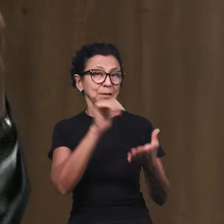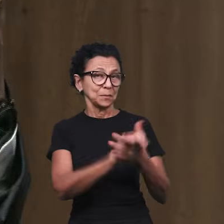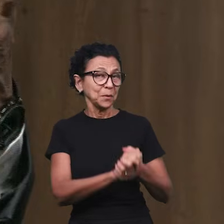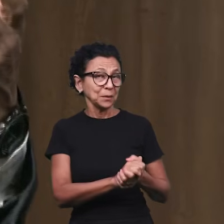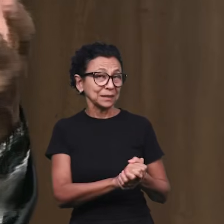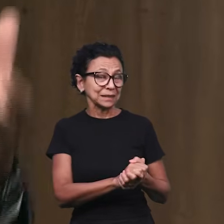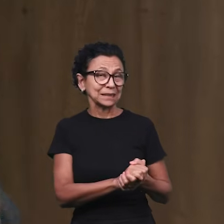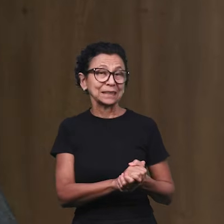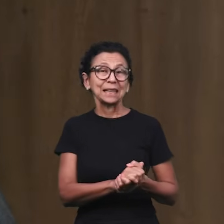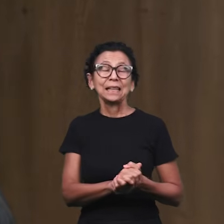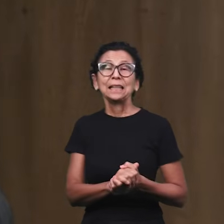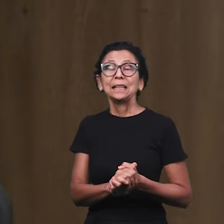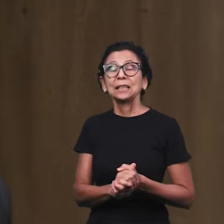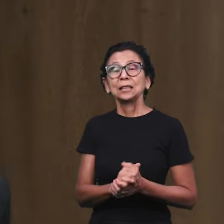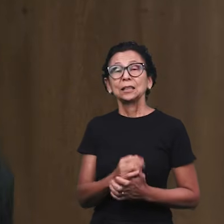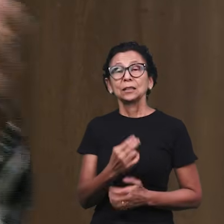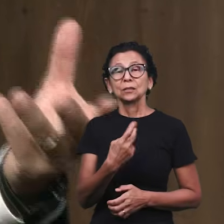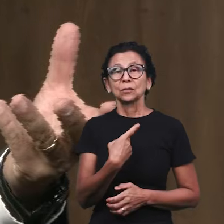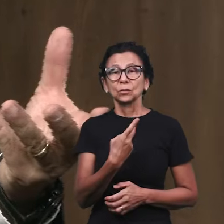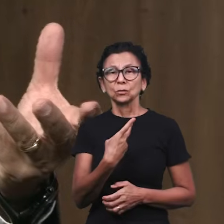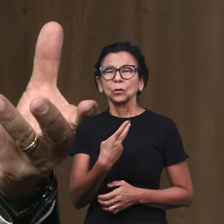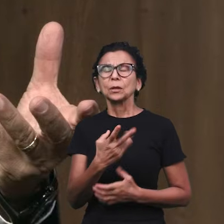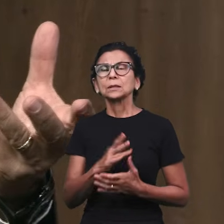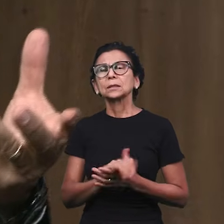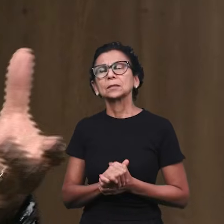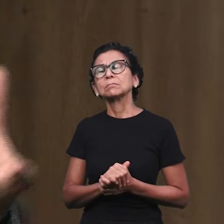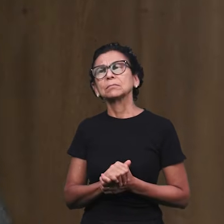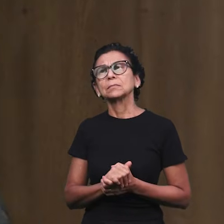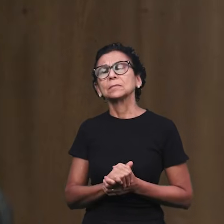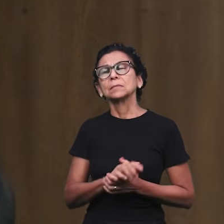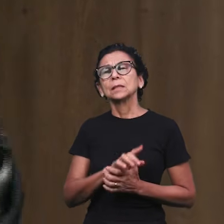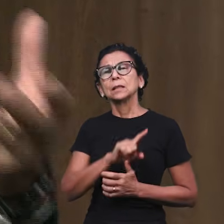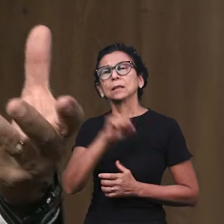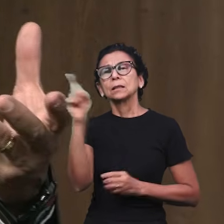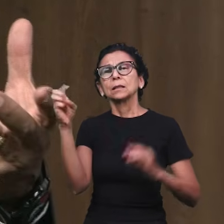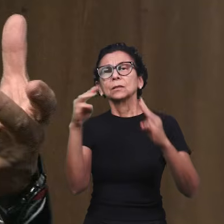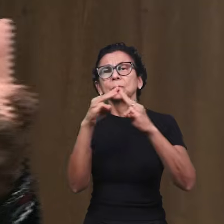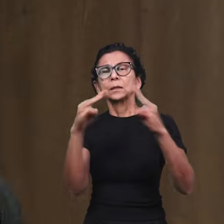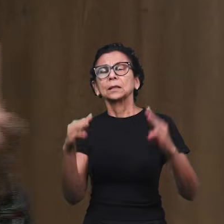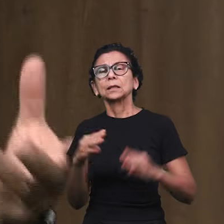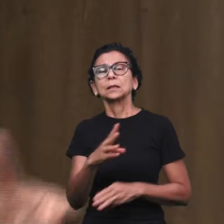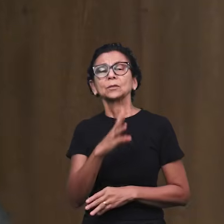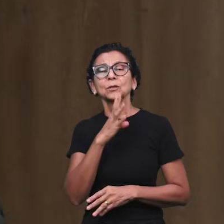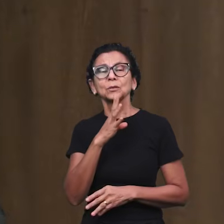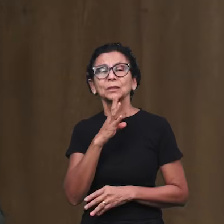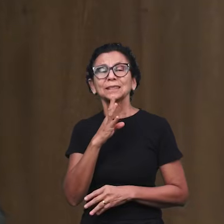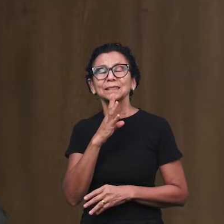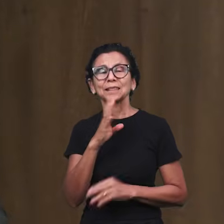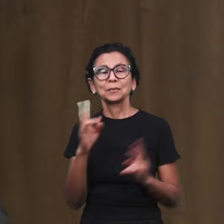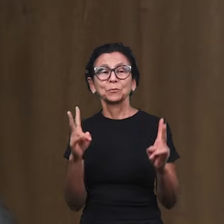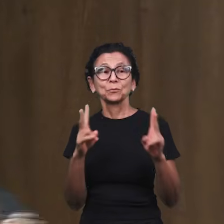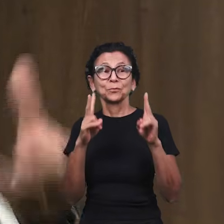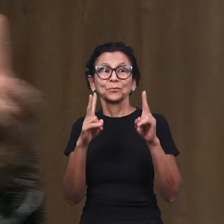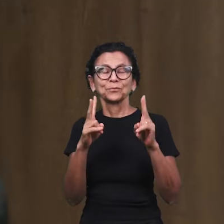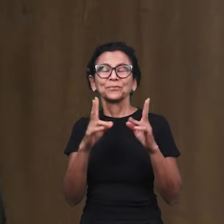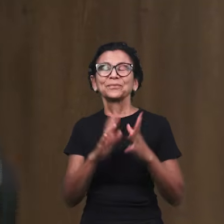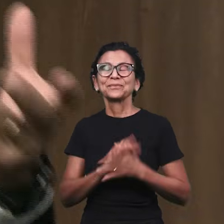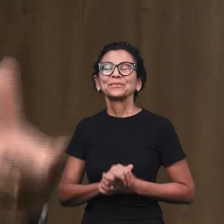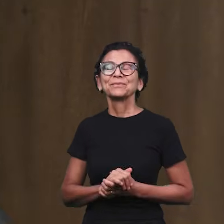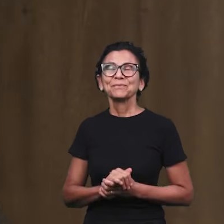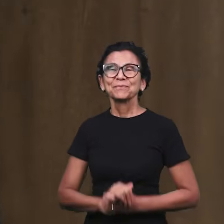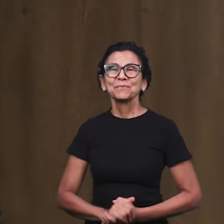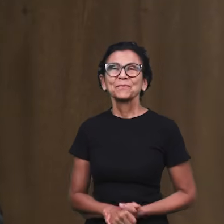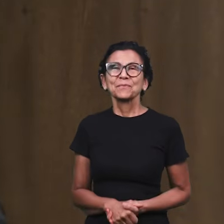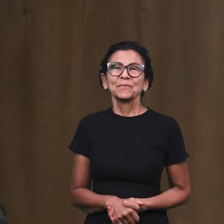nós nos conhecemos no Manaim, não é? Subindo para o Manaim, e foi quando nós